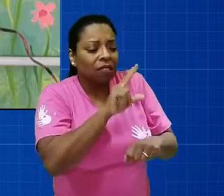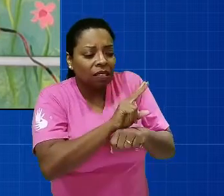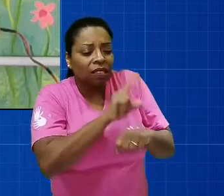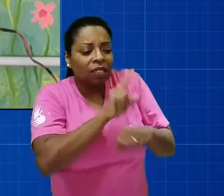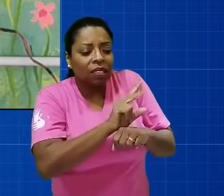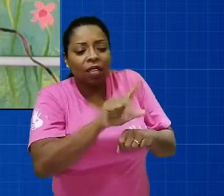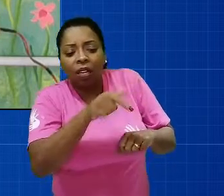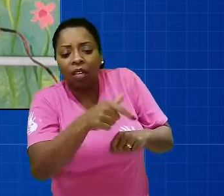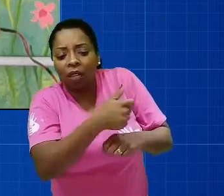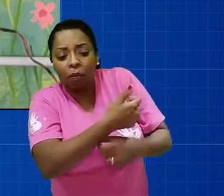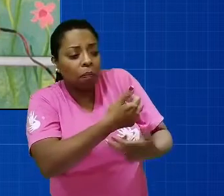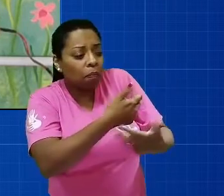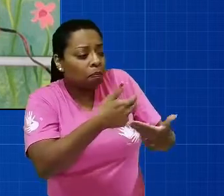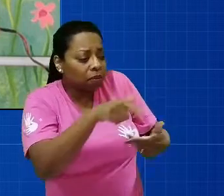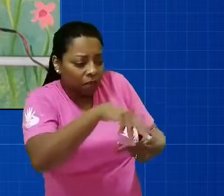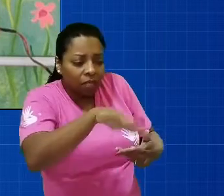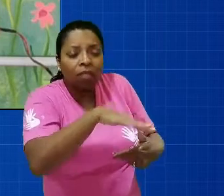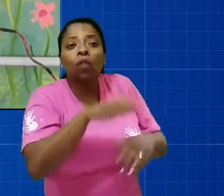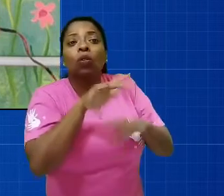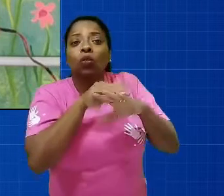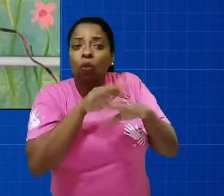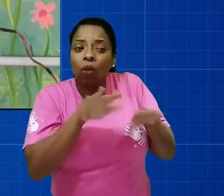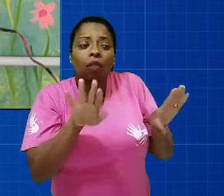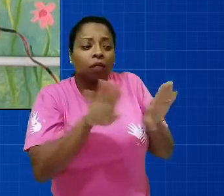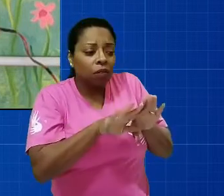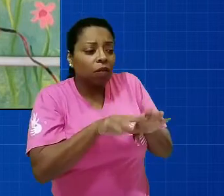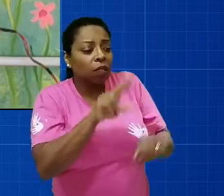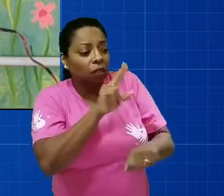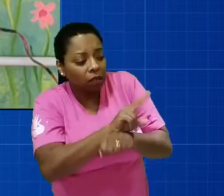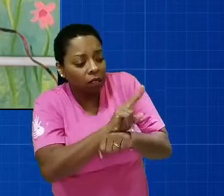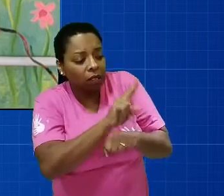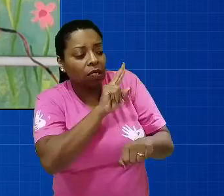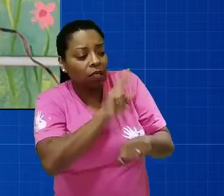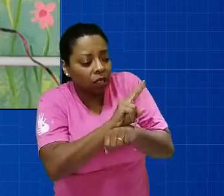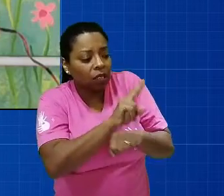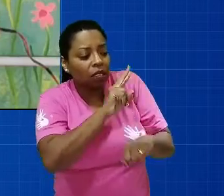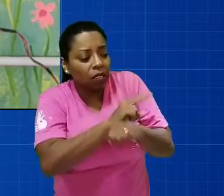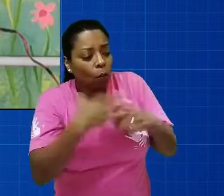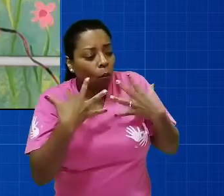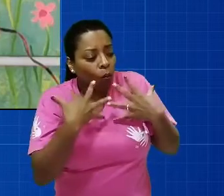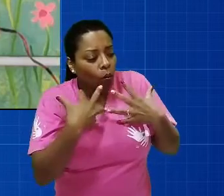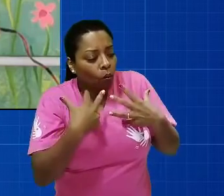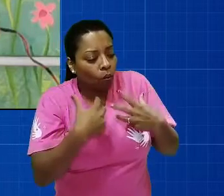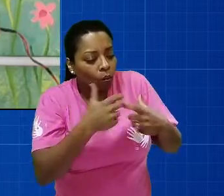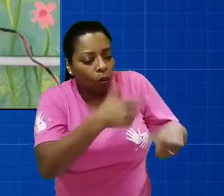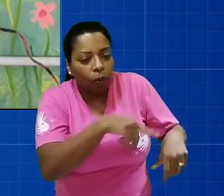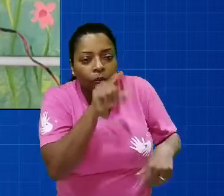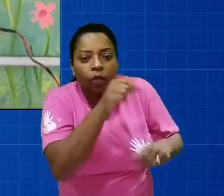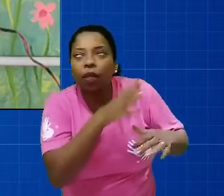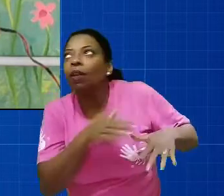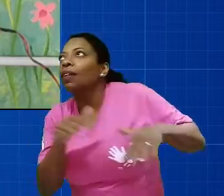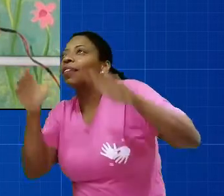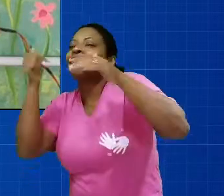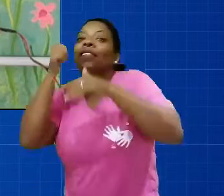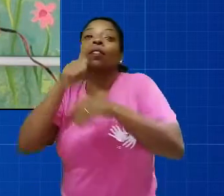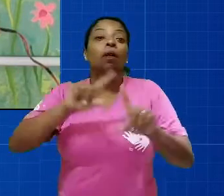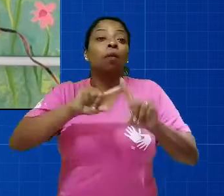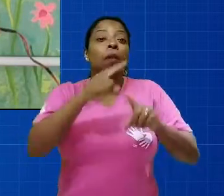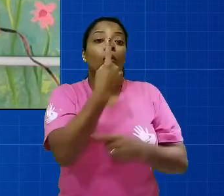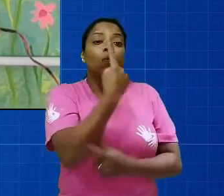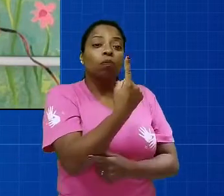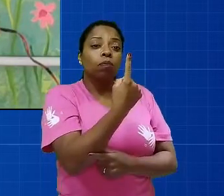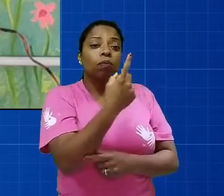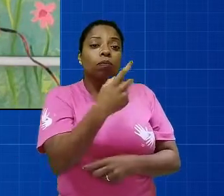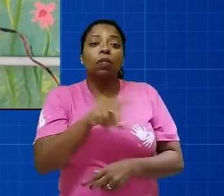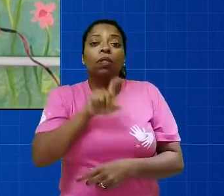sobrou uma águia enorme, que estava muito machucada. Então a irmã começou a